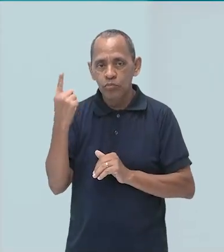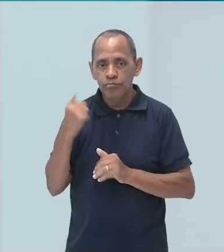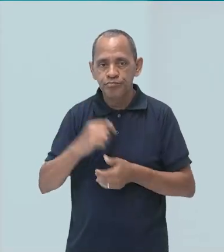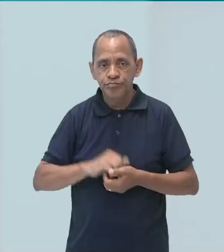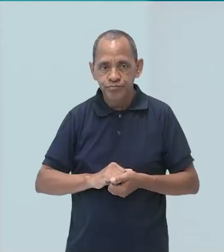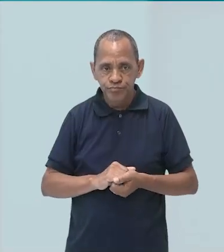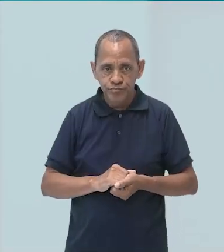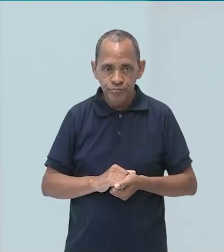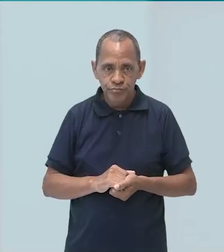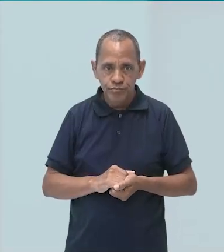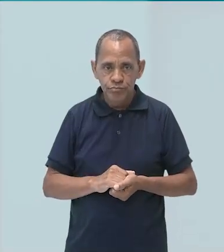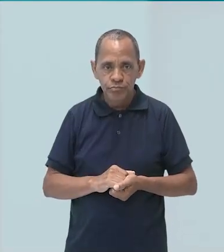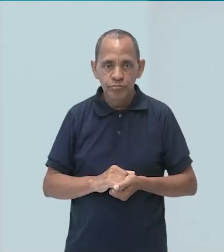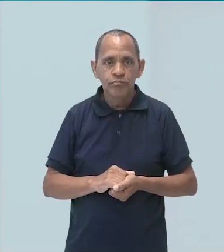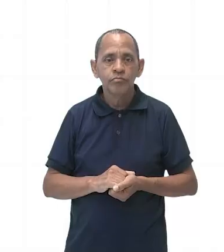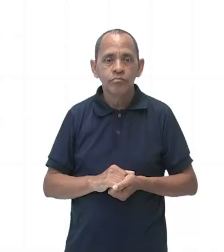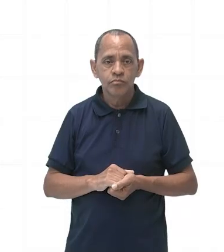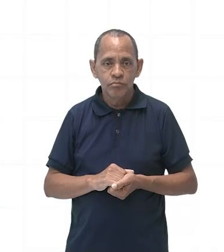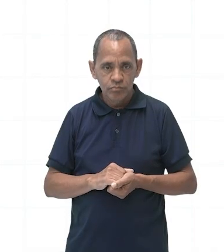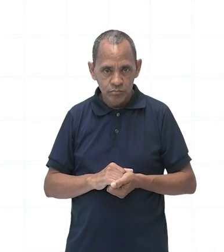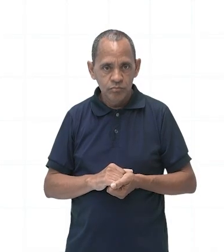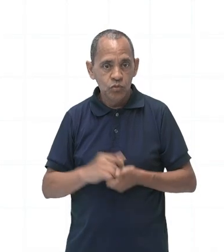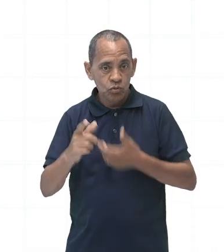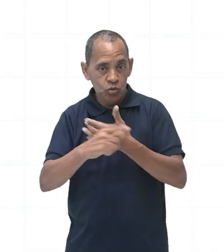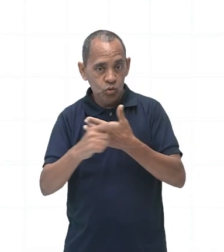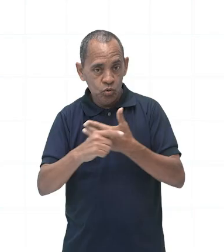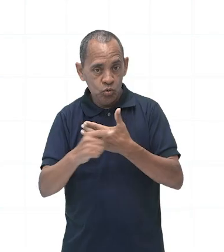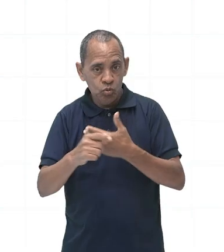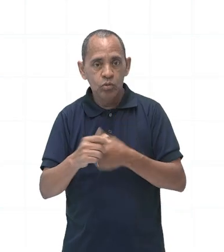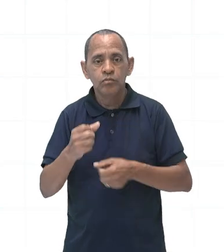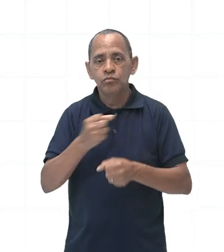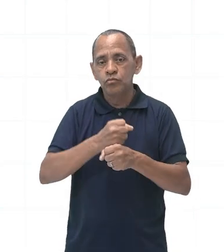observação sobre esse elemento. Vamos a ele, olha só.